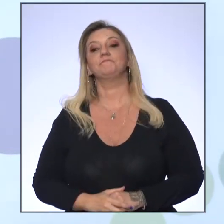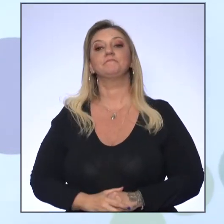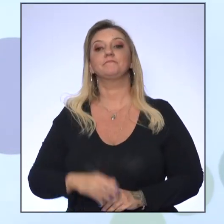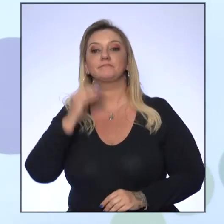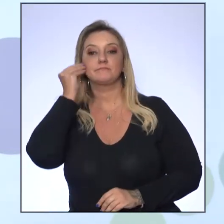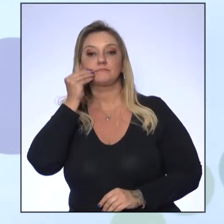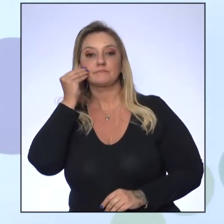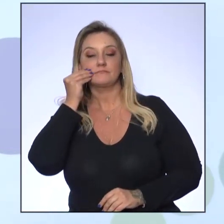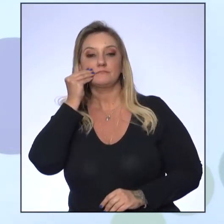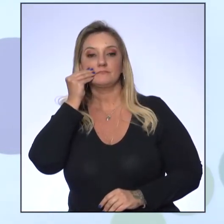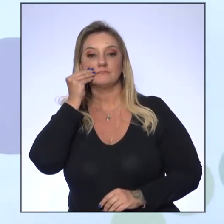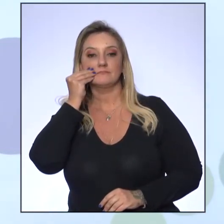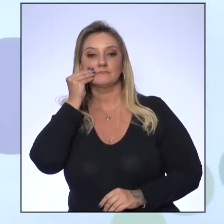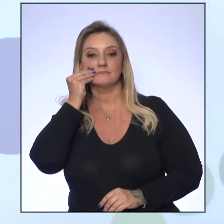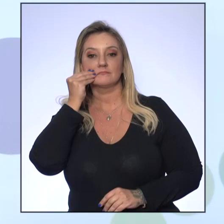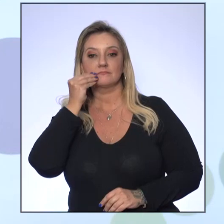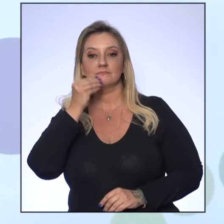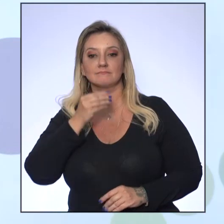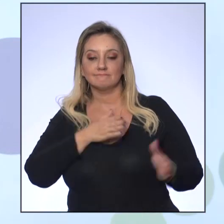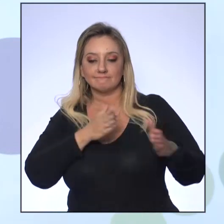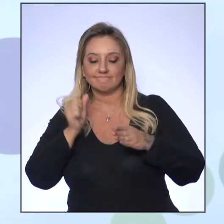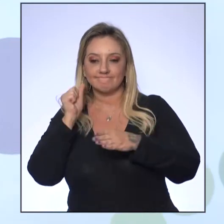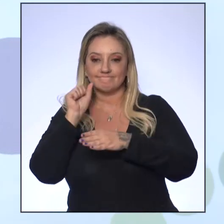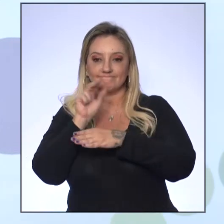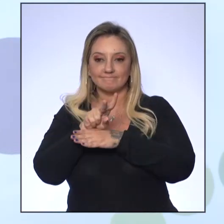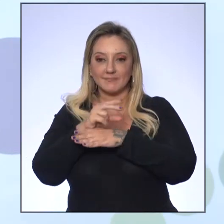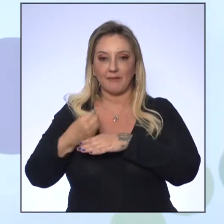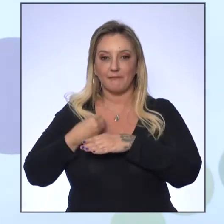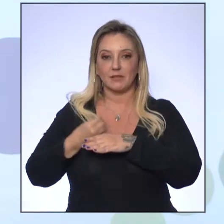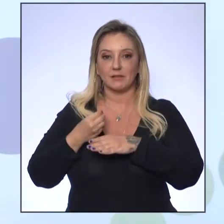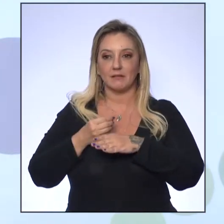se fosse uma porta no caminho da sua vida. E você está